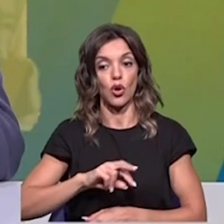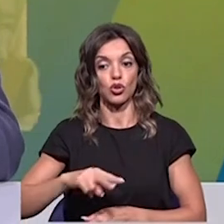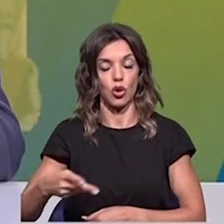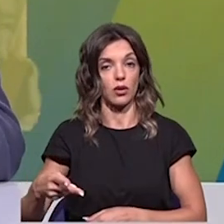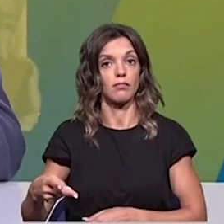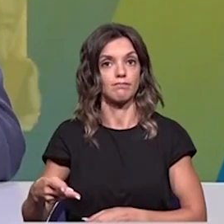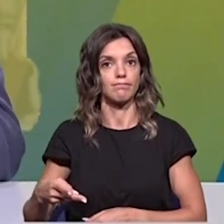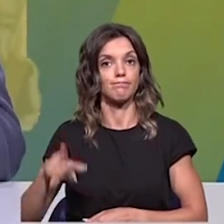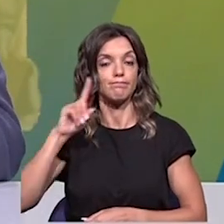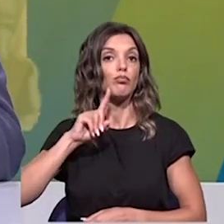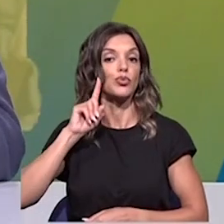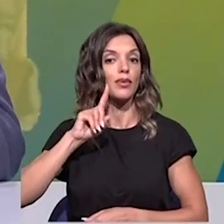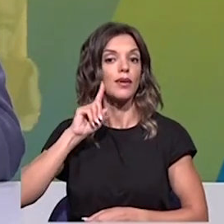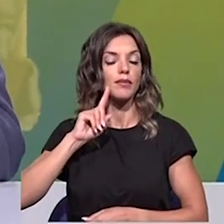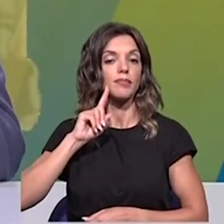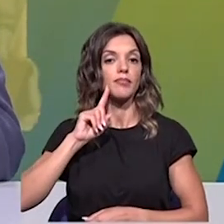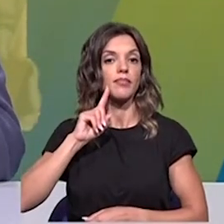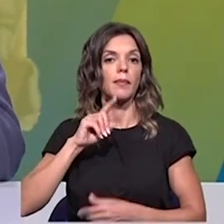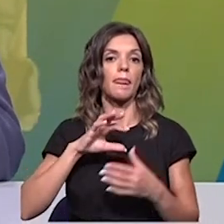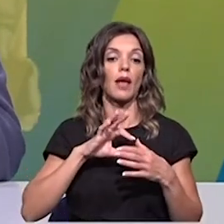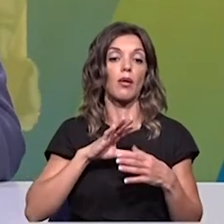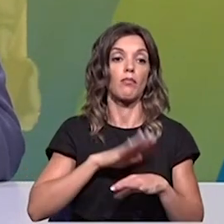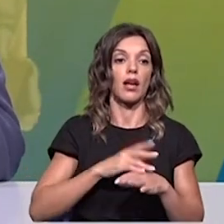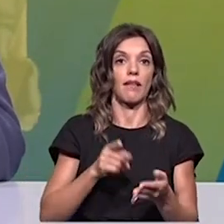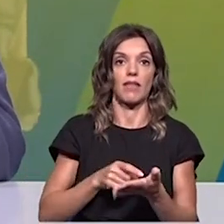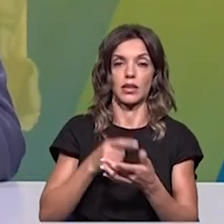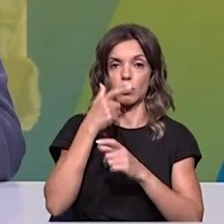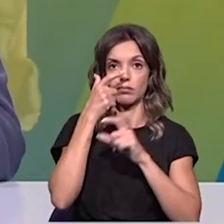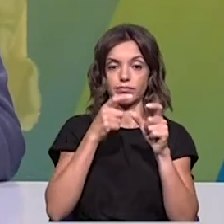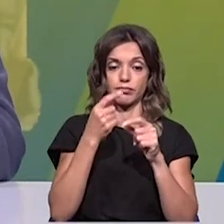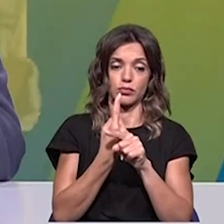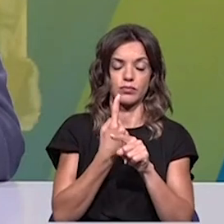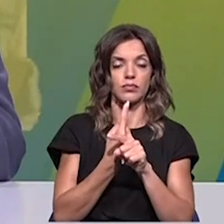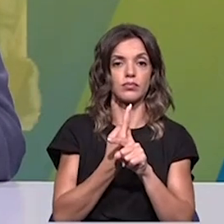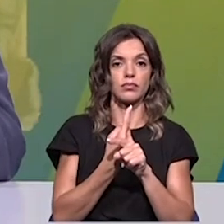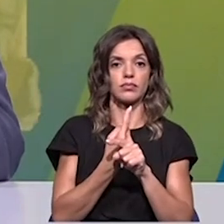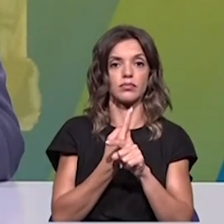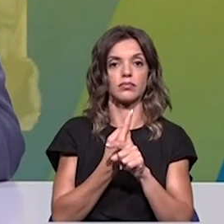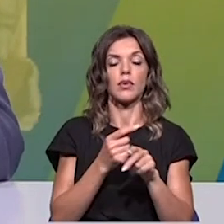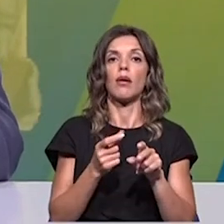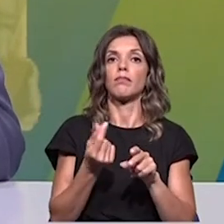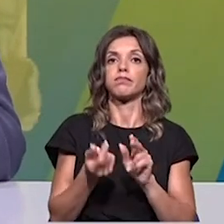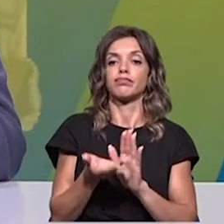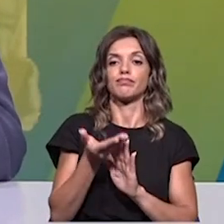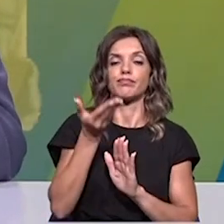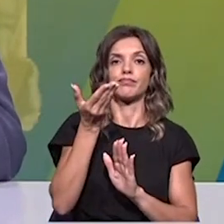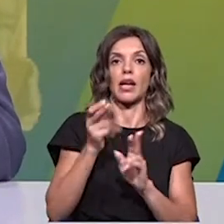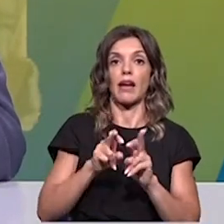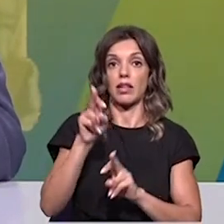mais e importante faça esquecer isto e não só acho que esses produtos que faça os aumentos e em relação